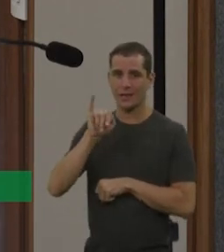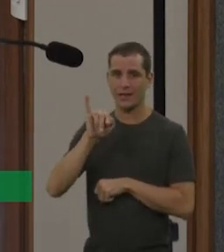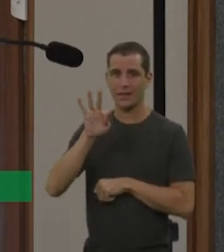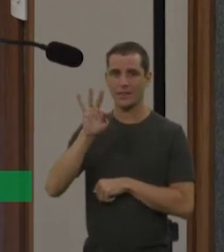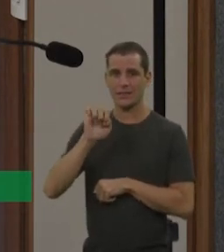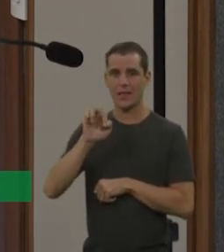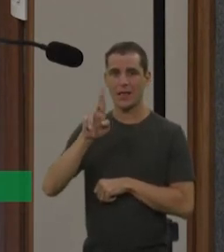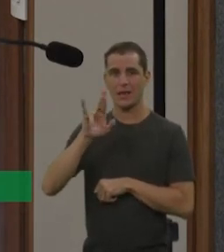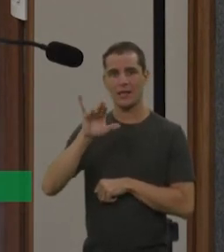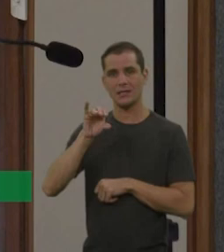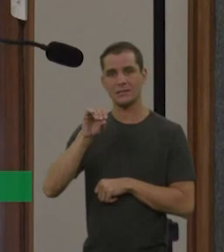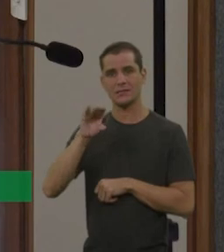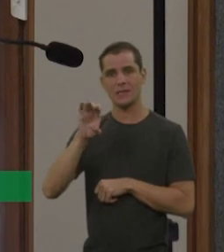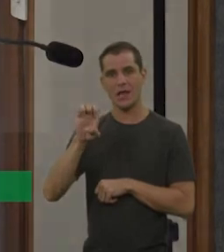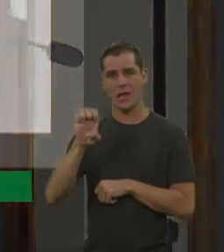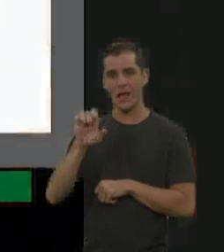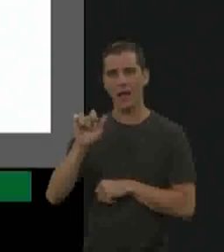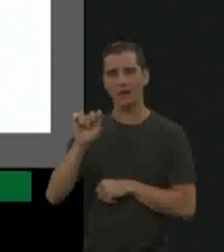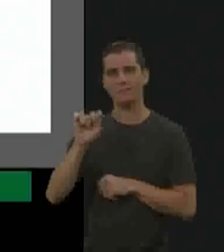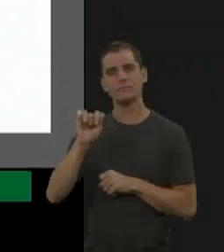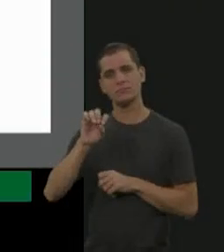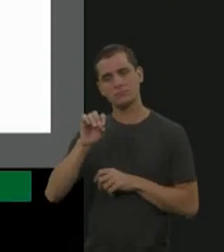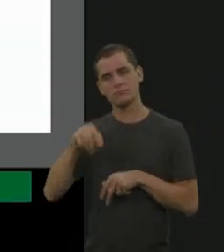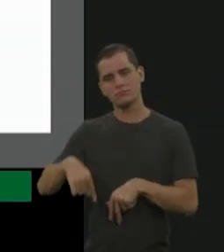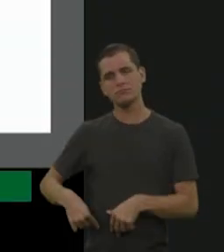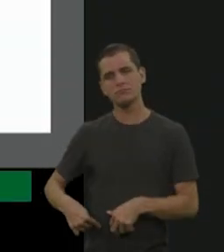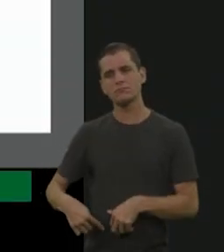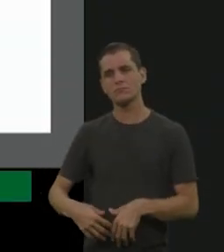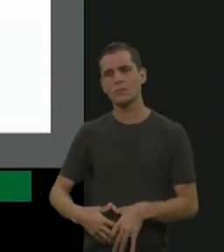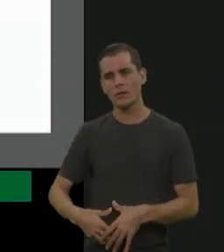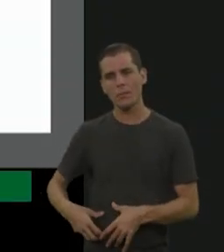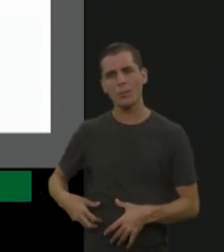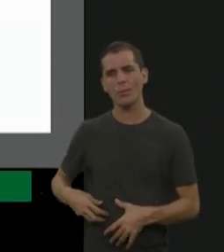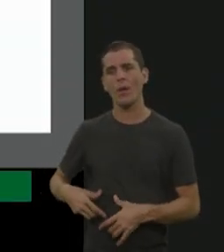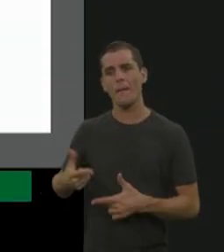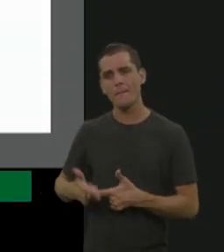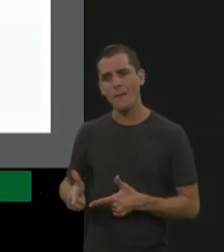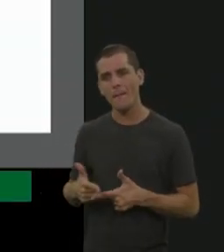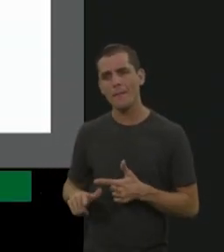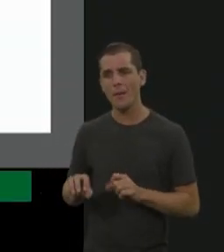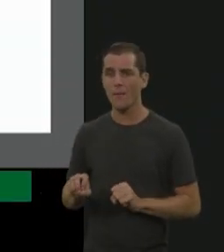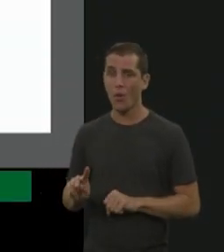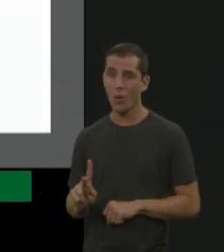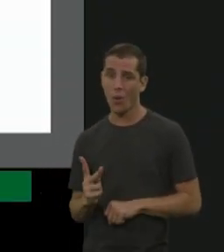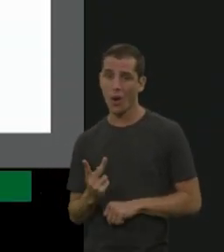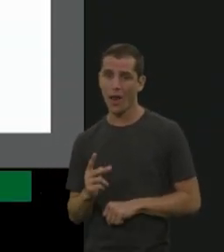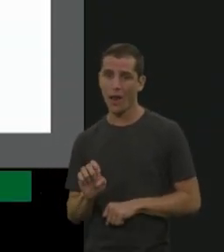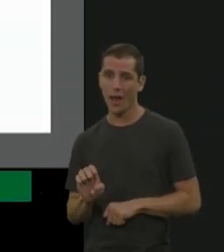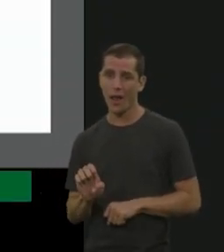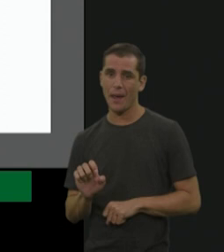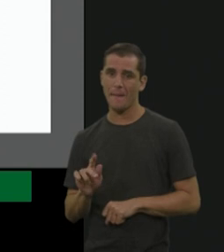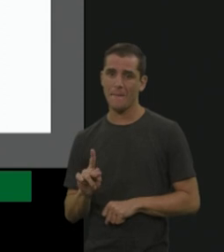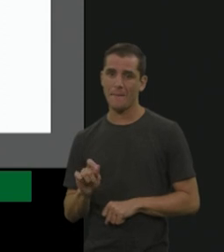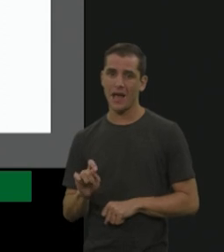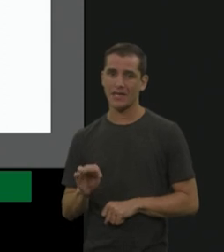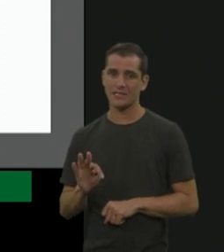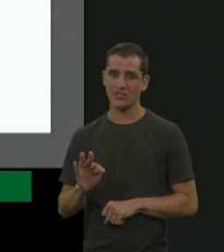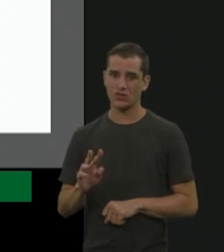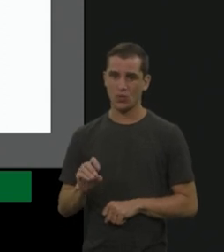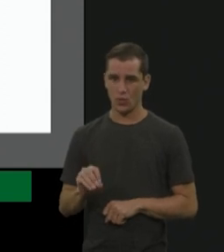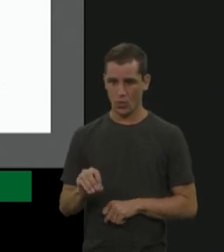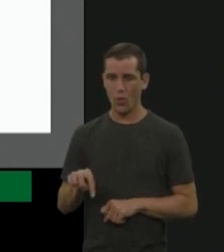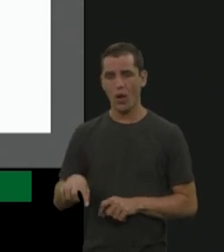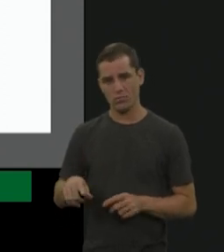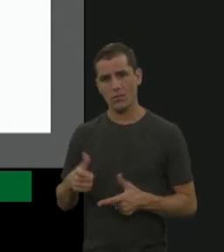menores, ou se o paciente já for cirrótico e fizer uma lesão hepática mais grave. Da parte cardiovascular, trombocitopenia, uma